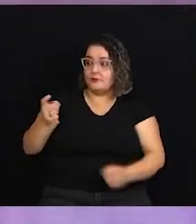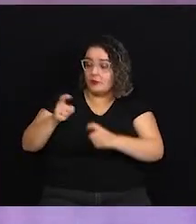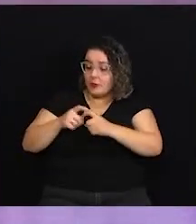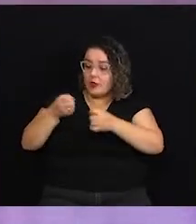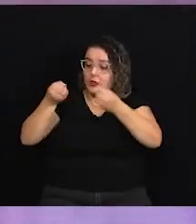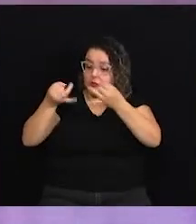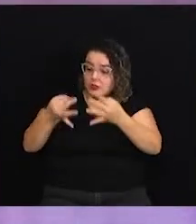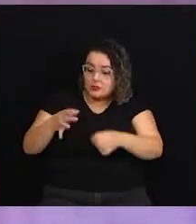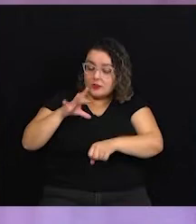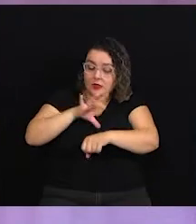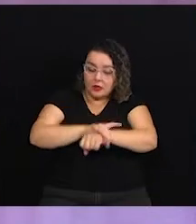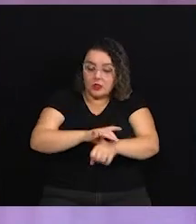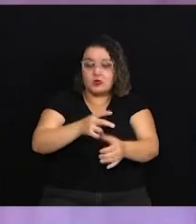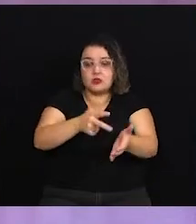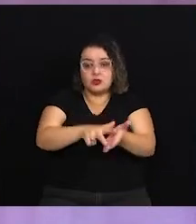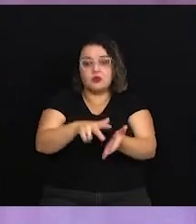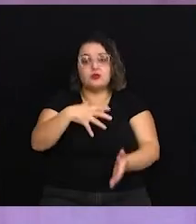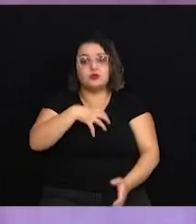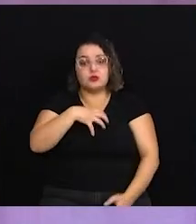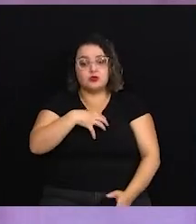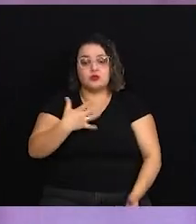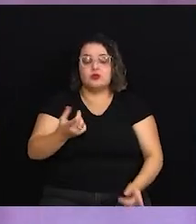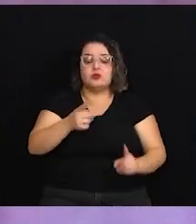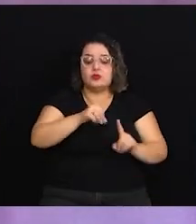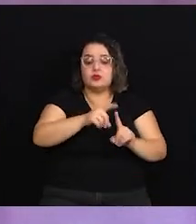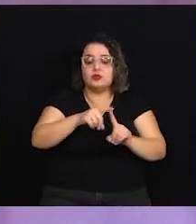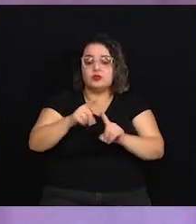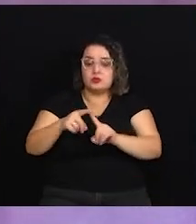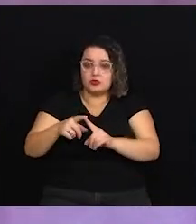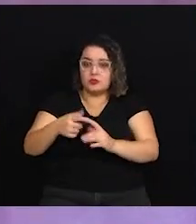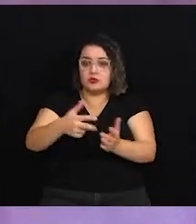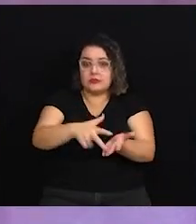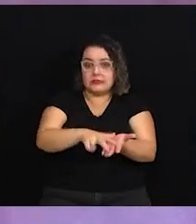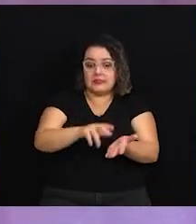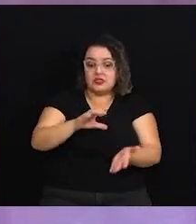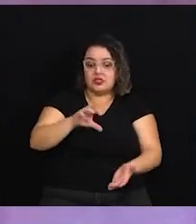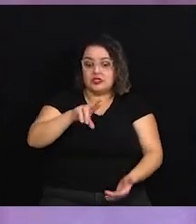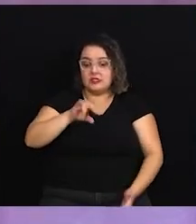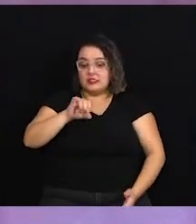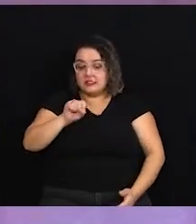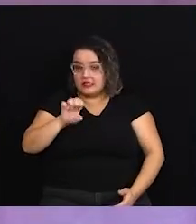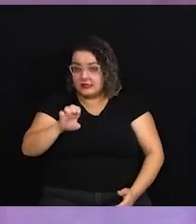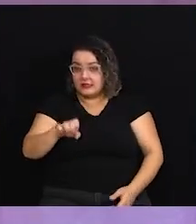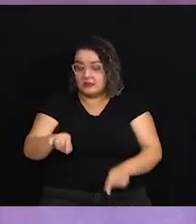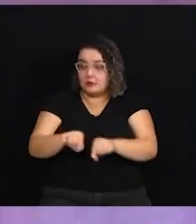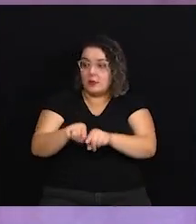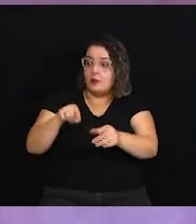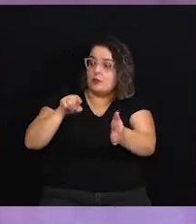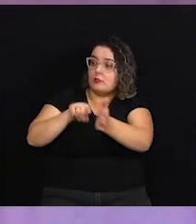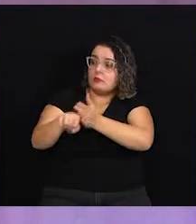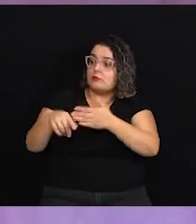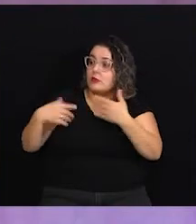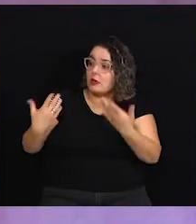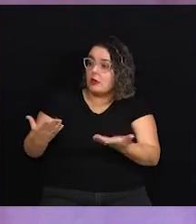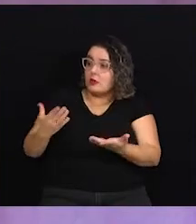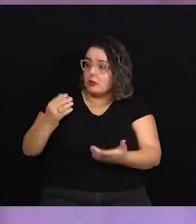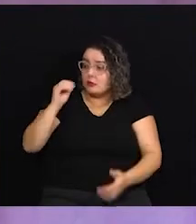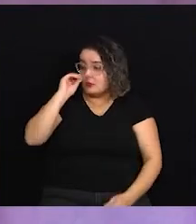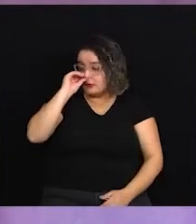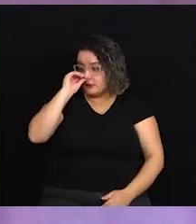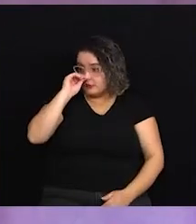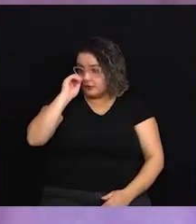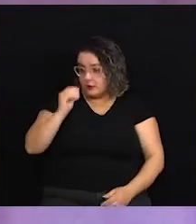pouquinho é e sobre epilepsia os sintomas os tipos de epilepsia de crise também eu queria perguntar agora para o senhor